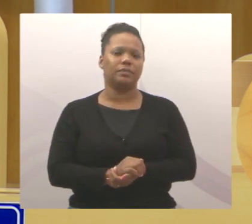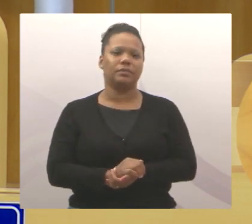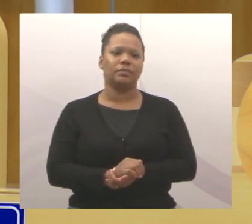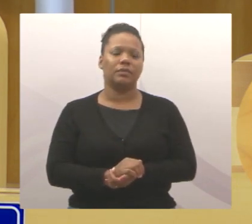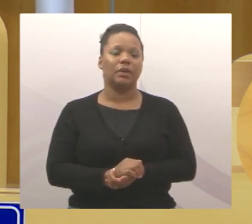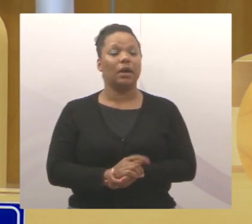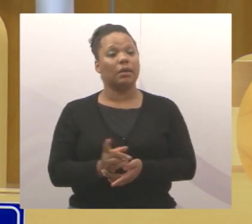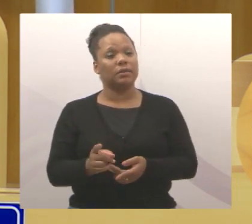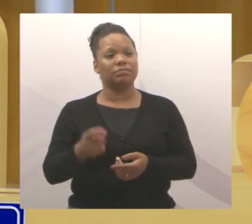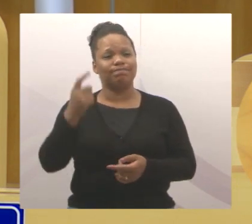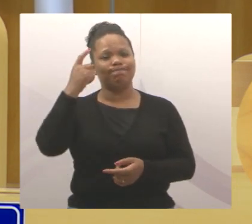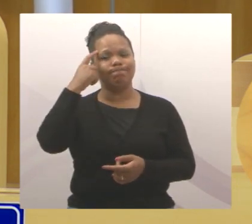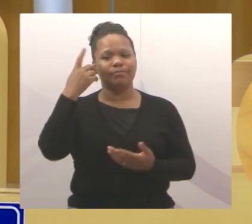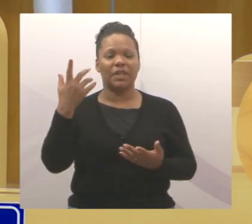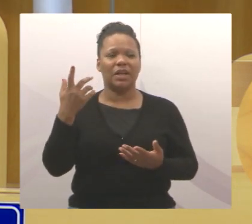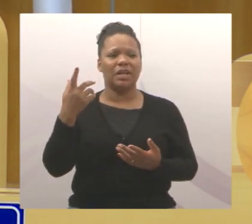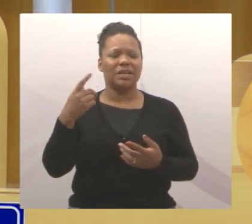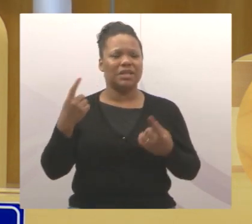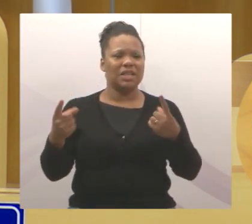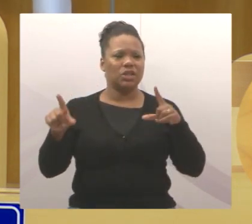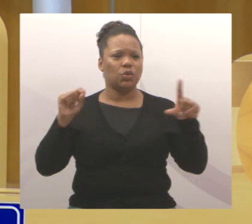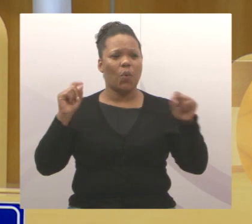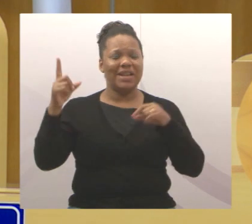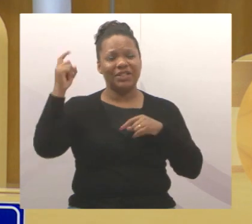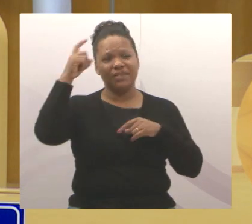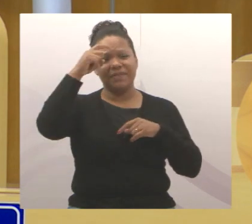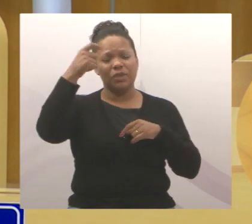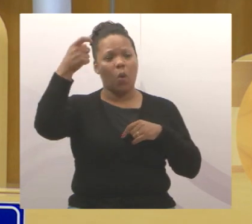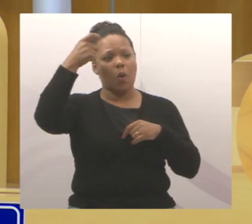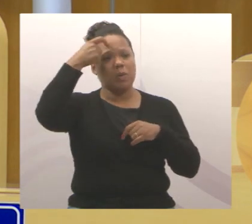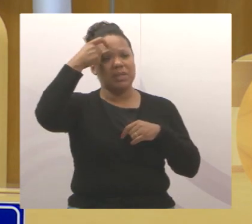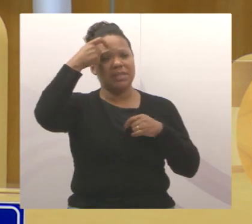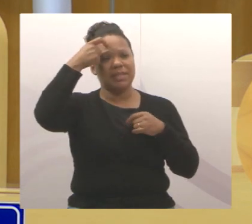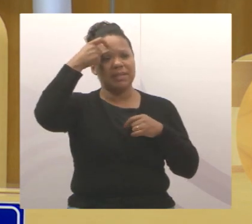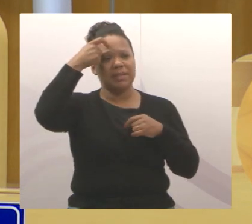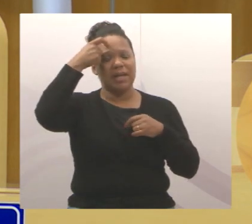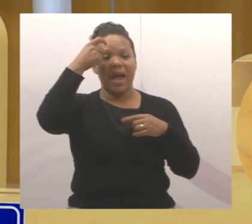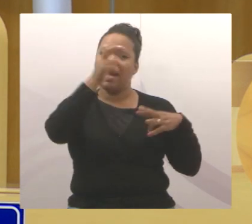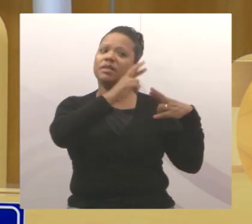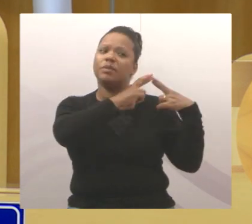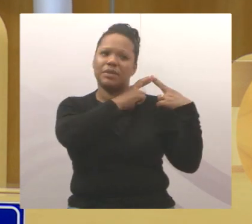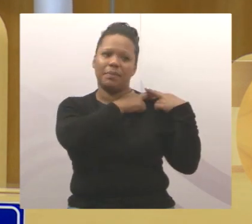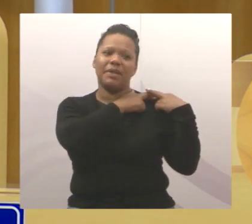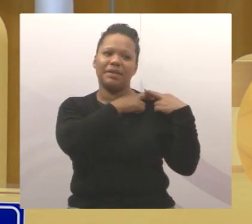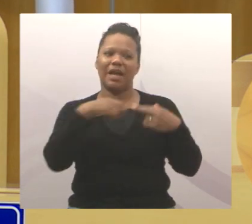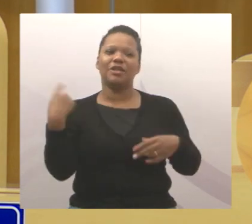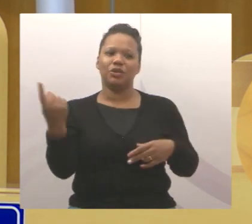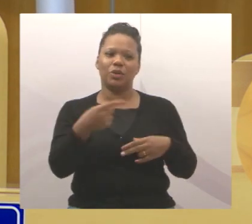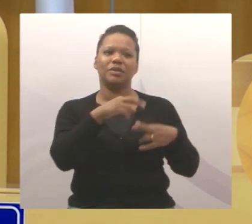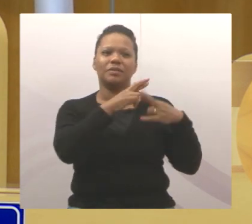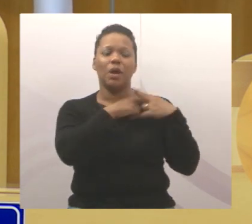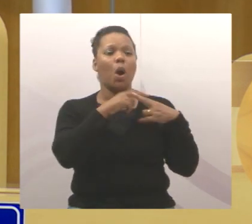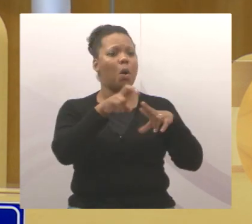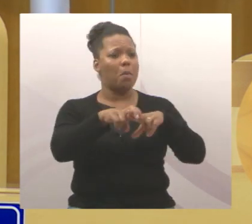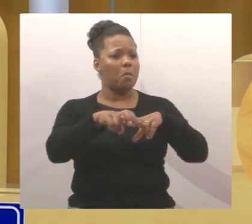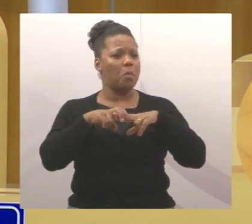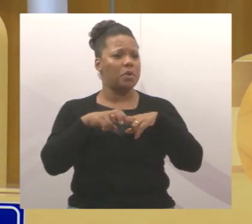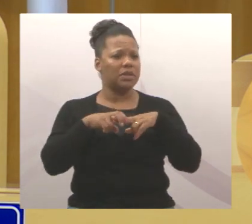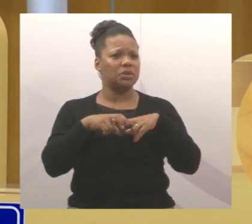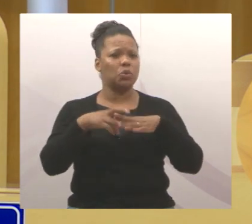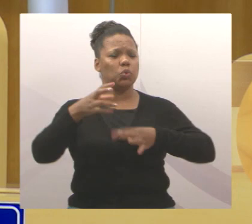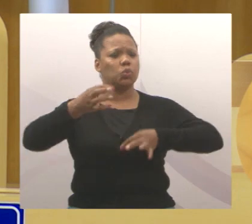tomar decisões difíceis de acordo com a consciência é responsabilidade nossa. É por isso